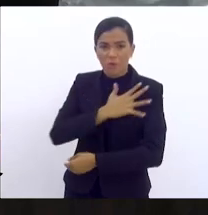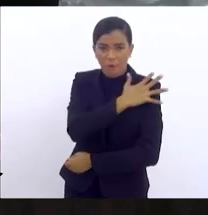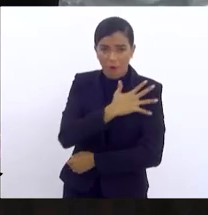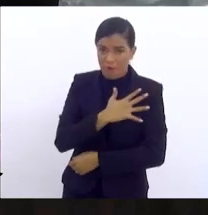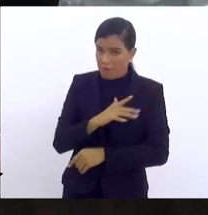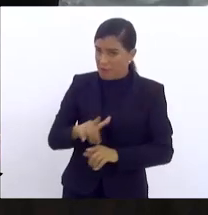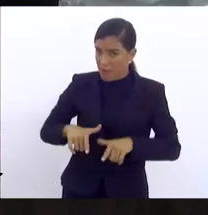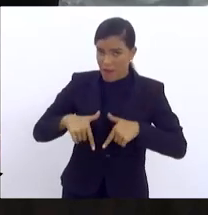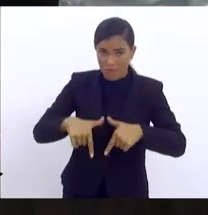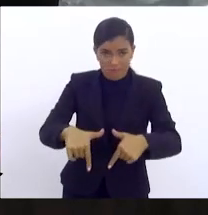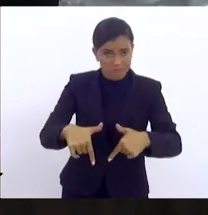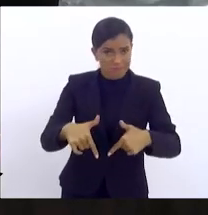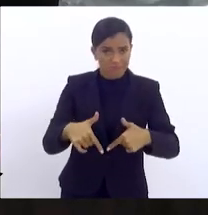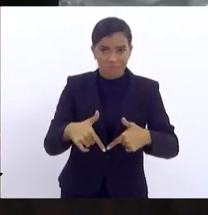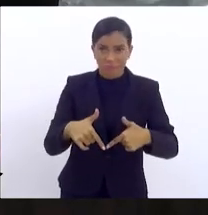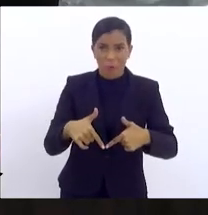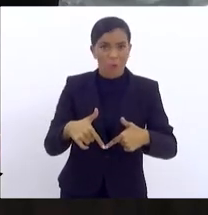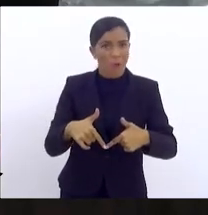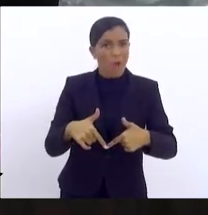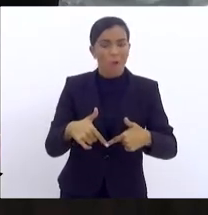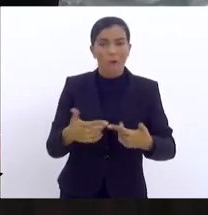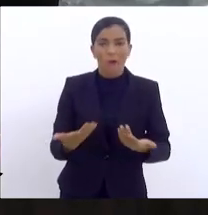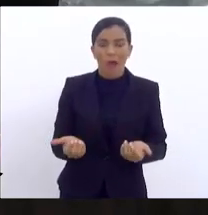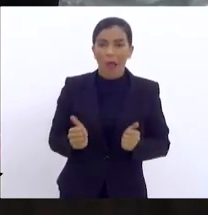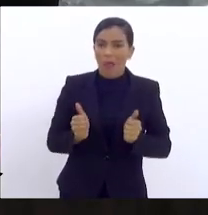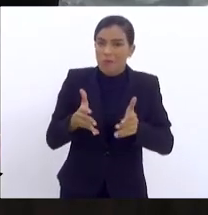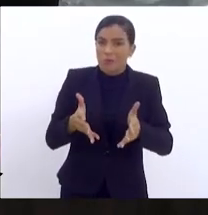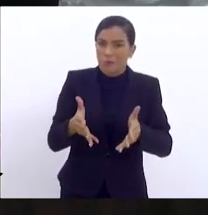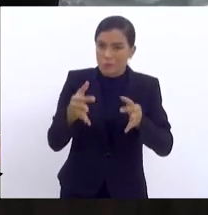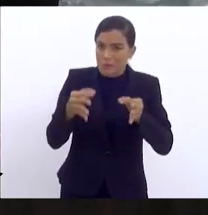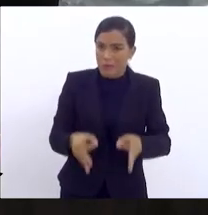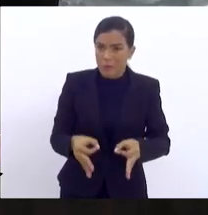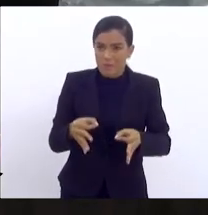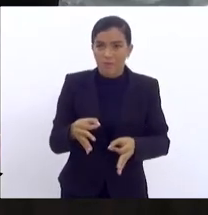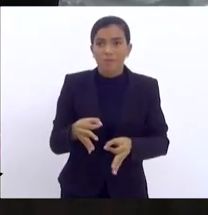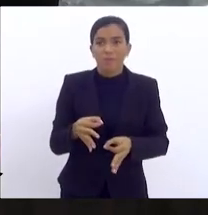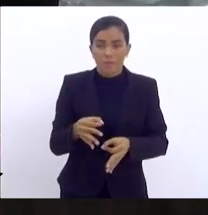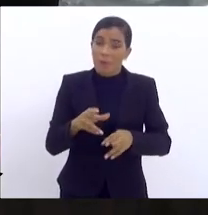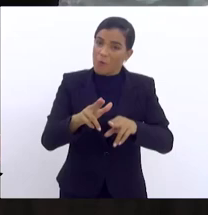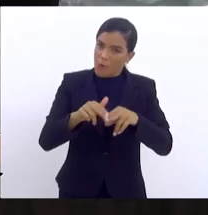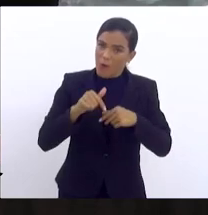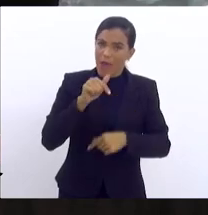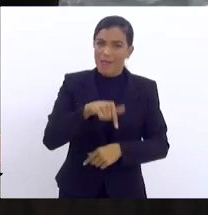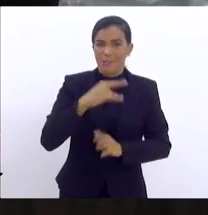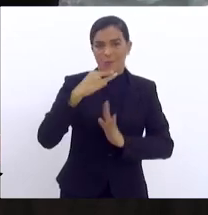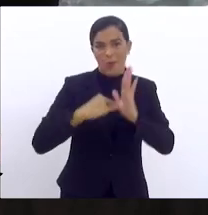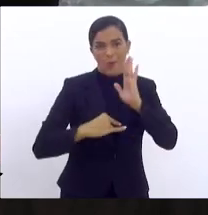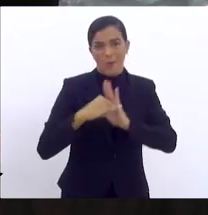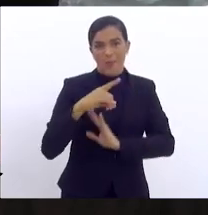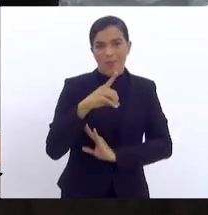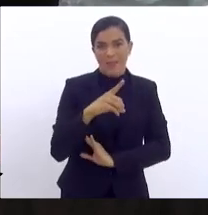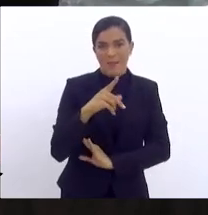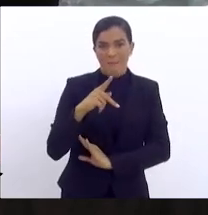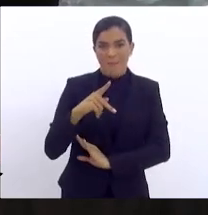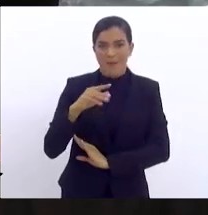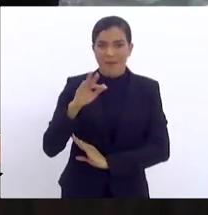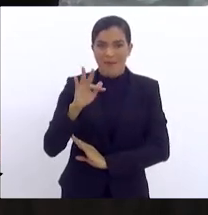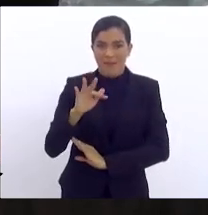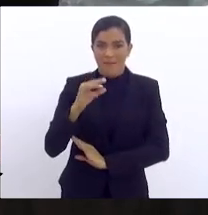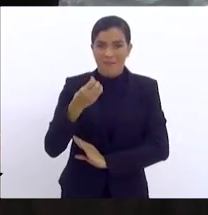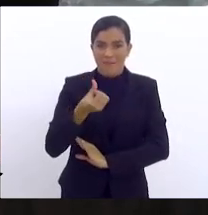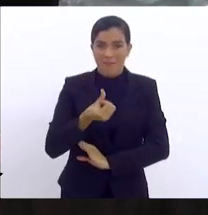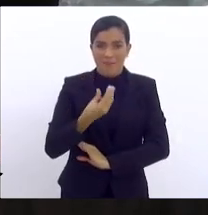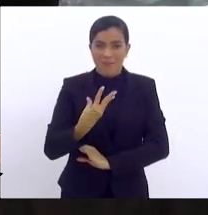não tomou atitude que deveria ser tomado infelizmente a dpf 635 infelizmente